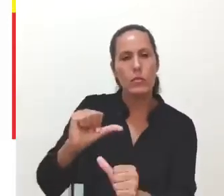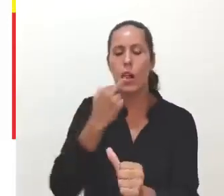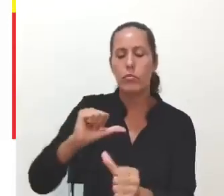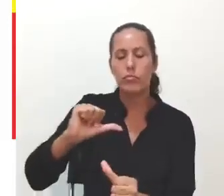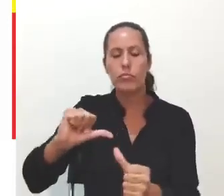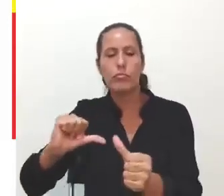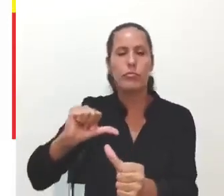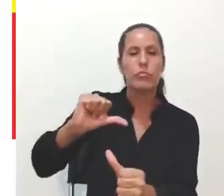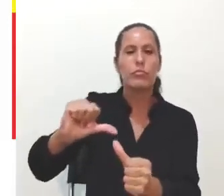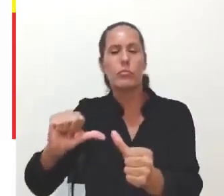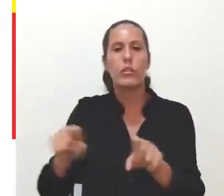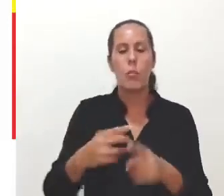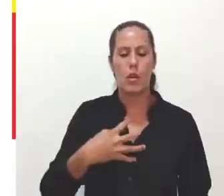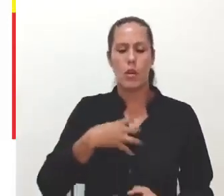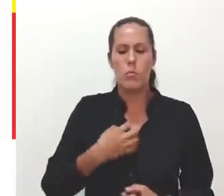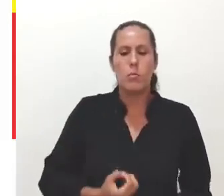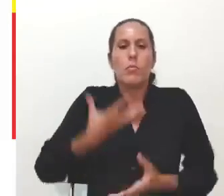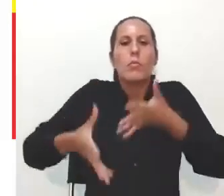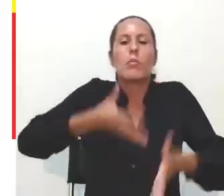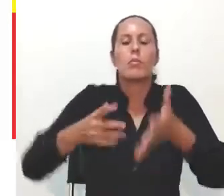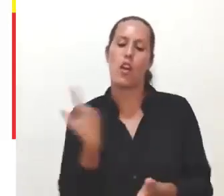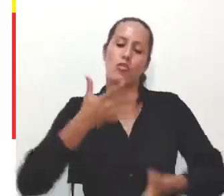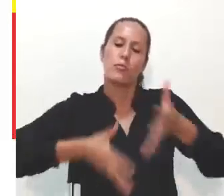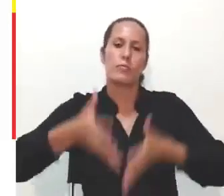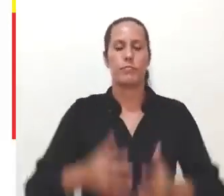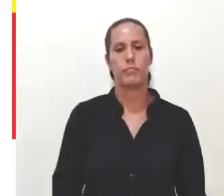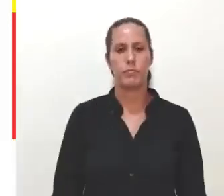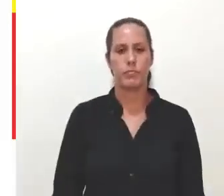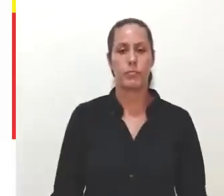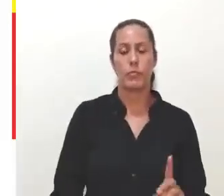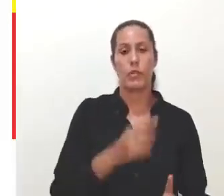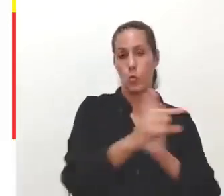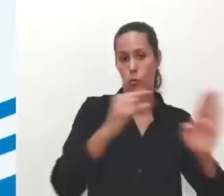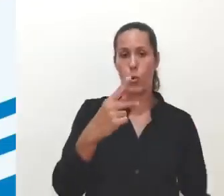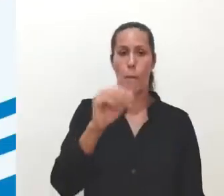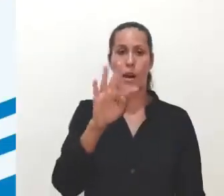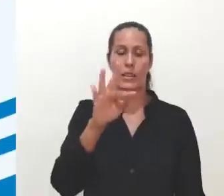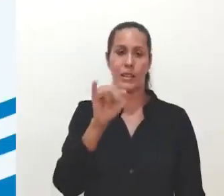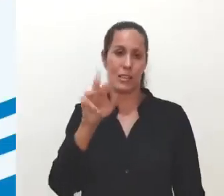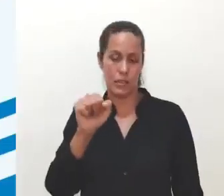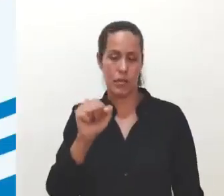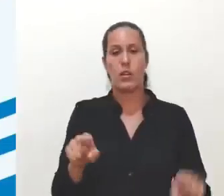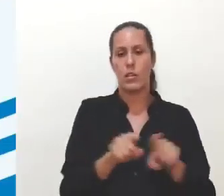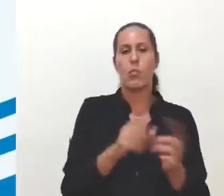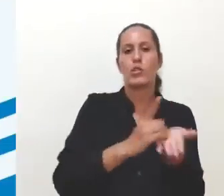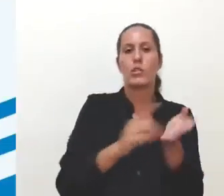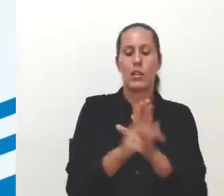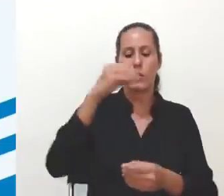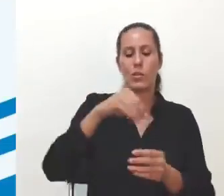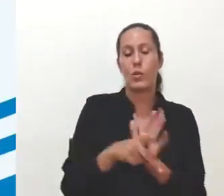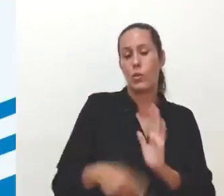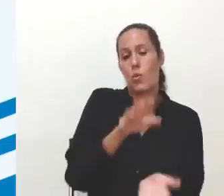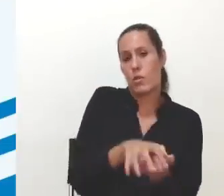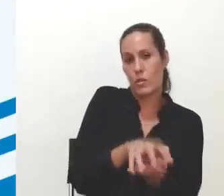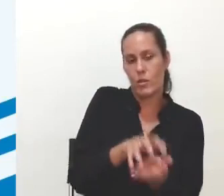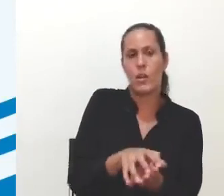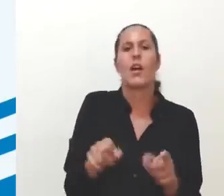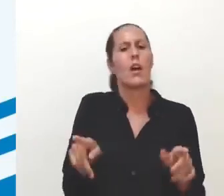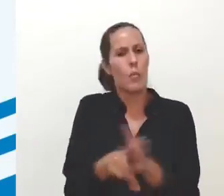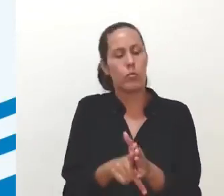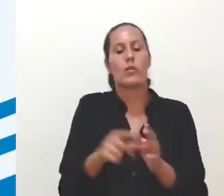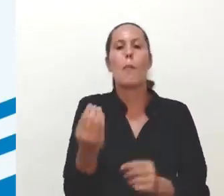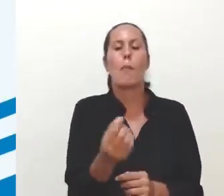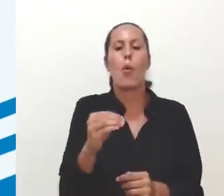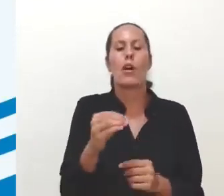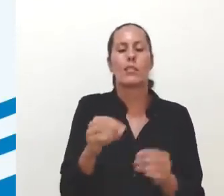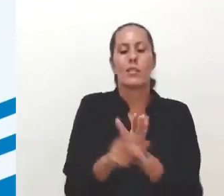ela muda de posição. Então, cada moedinha que a gente coloca na língua portuguesa é um elemento que vai modificar ela